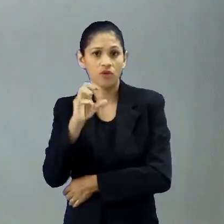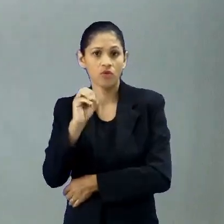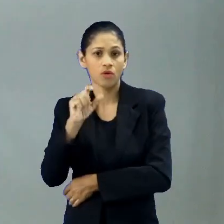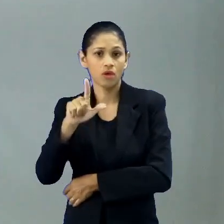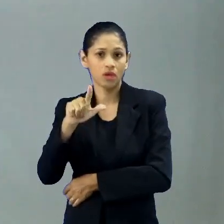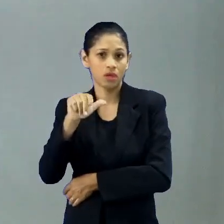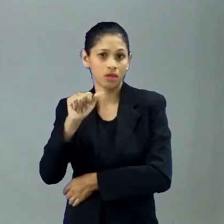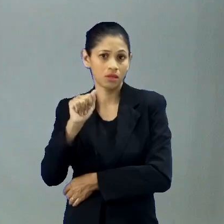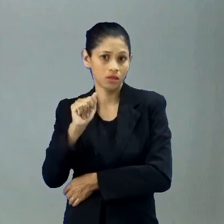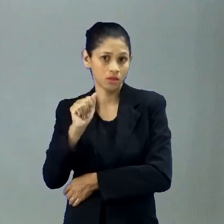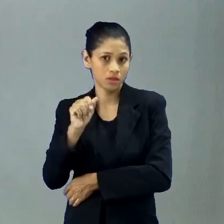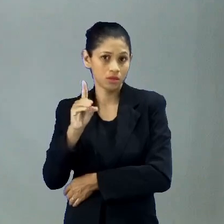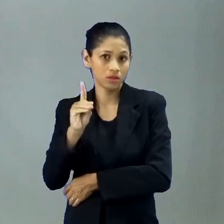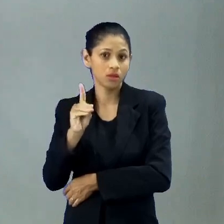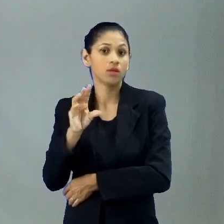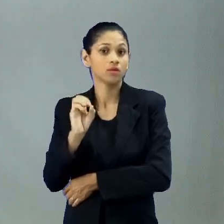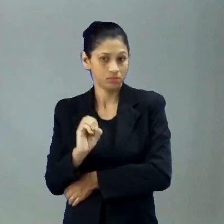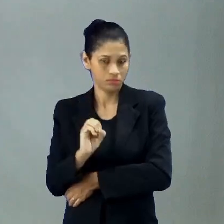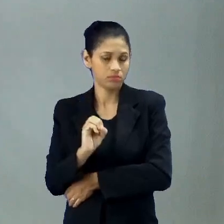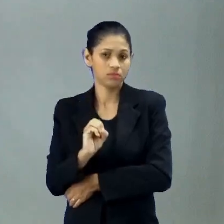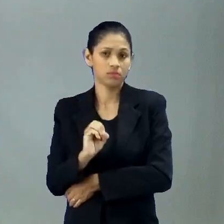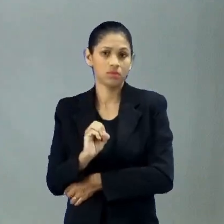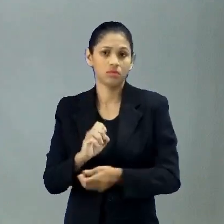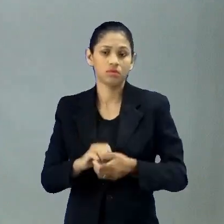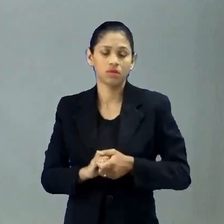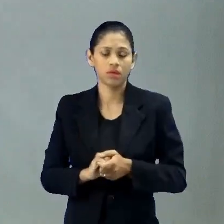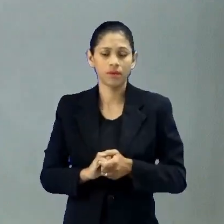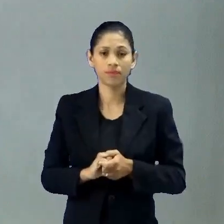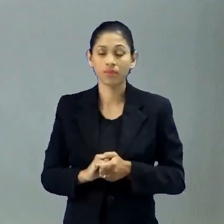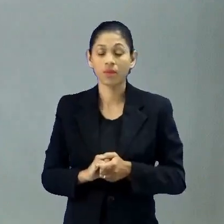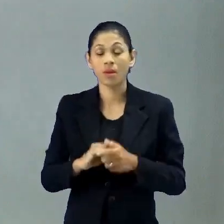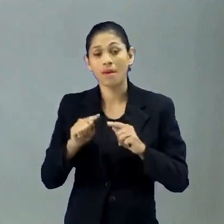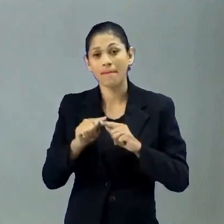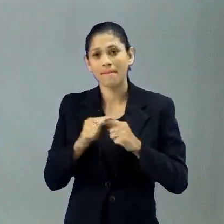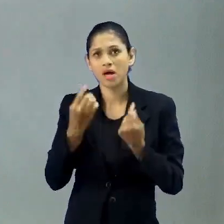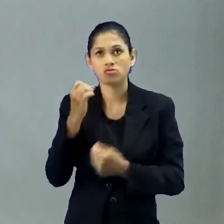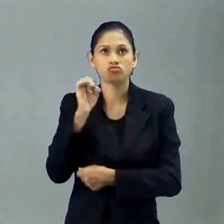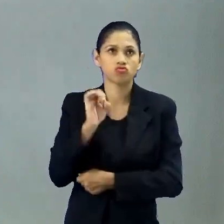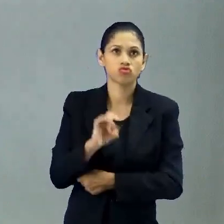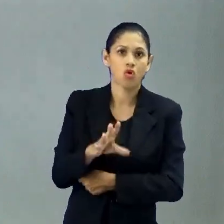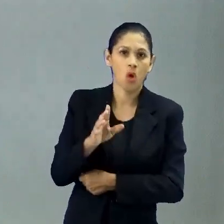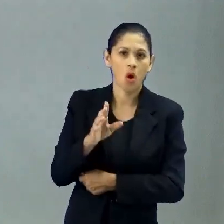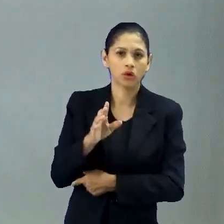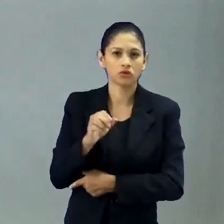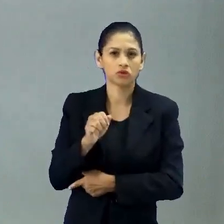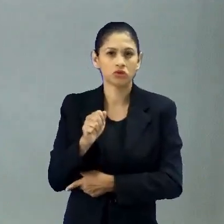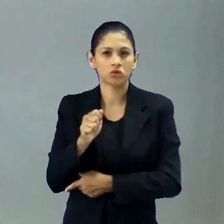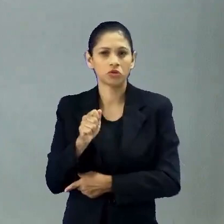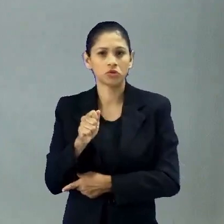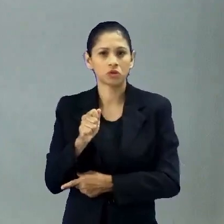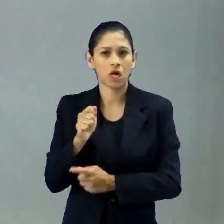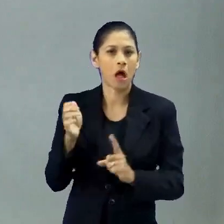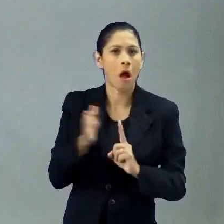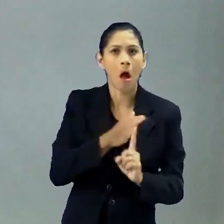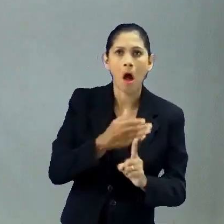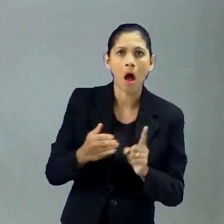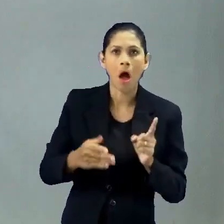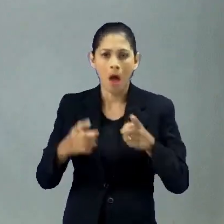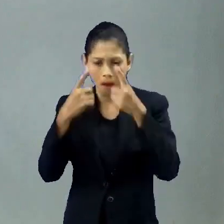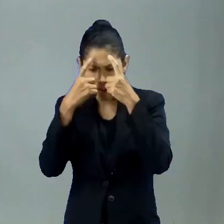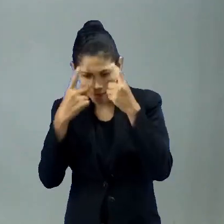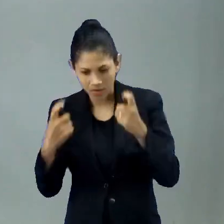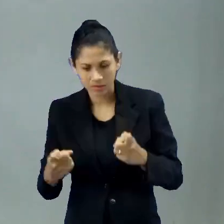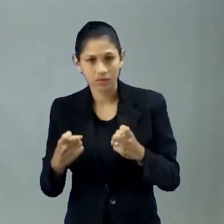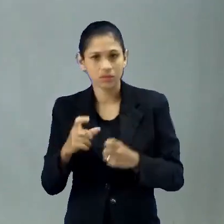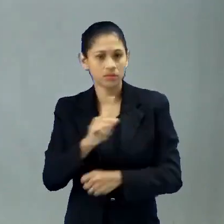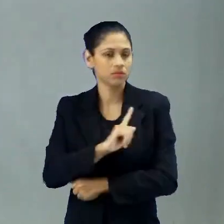não podemos. Mas também não é só a questão da agressão, Eu também não posso prender, eu também não posso, digamos